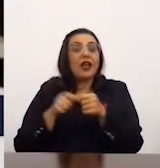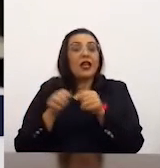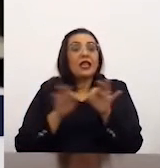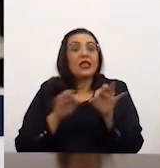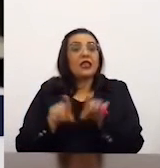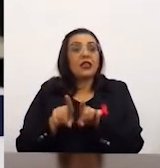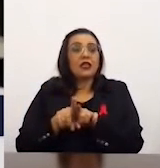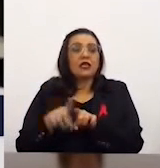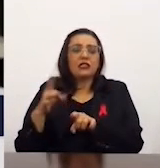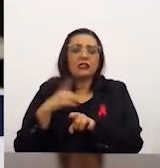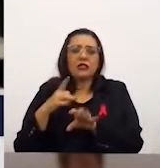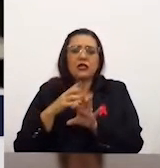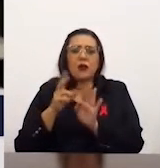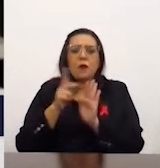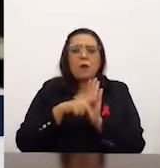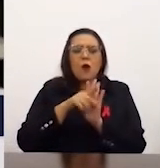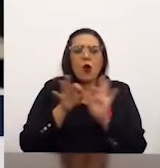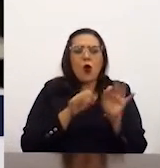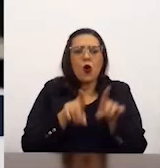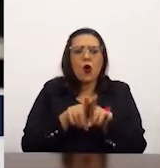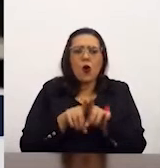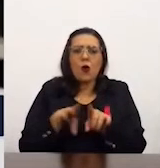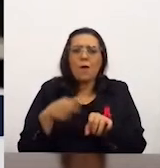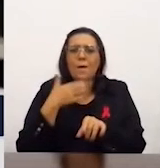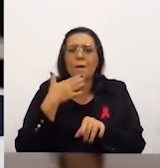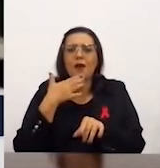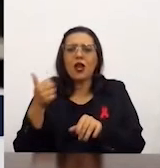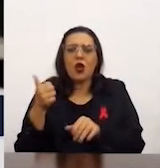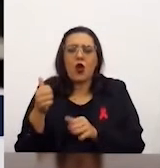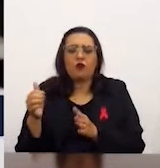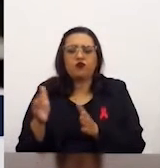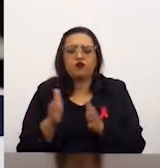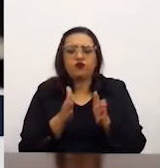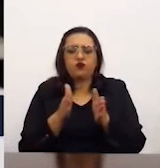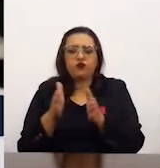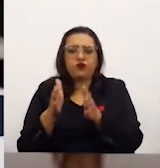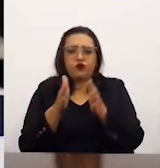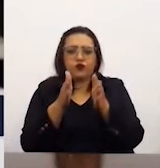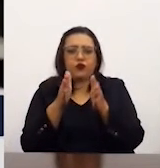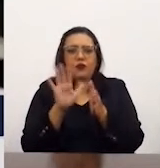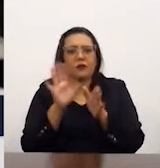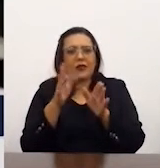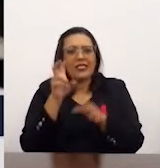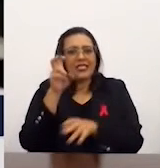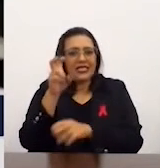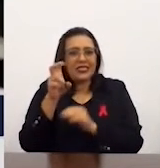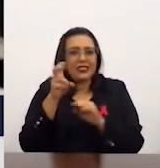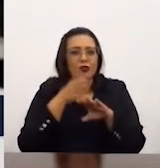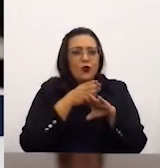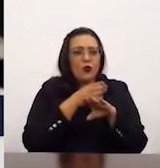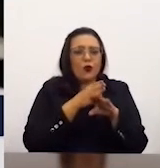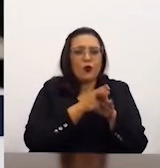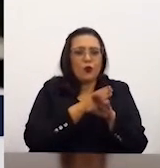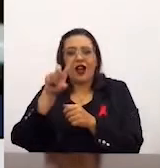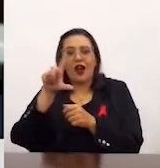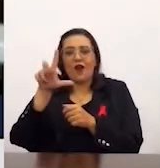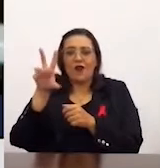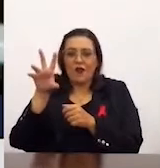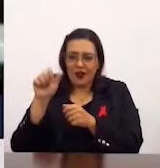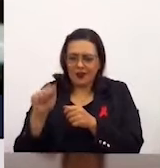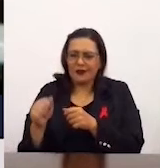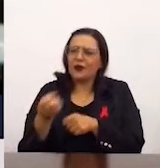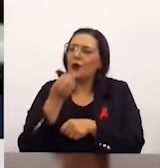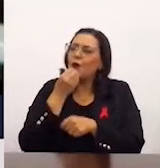deputado federal e liderança do partido MDB Baleia Rossi, de autoria do vereador Daniel Davi. Na